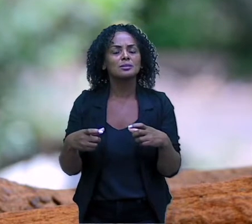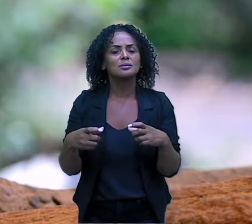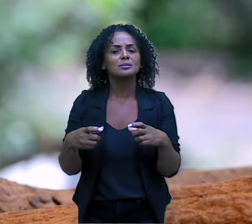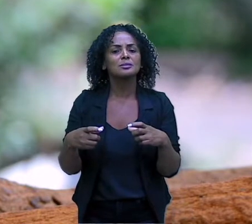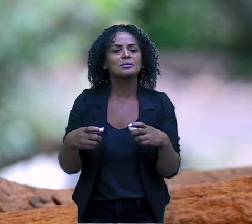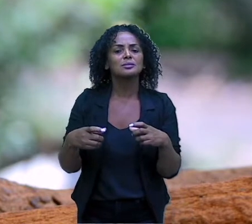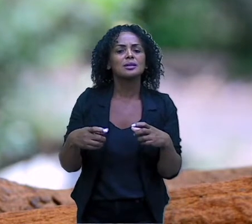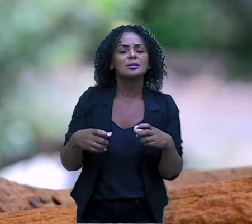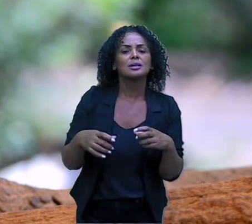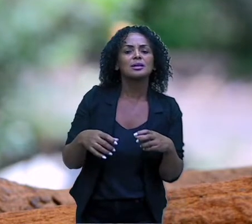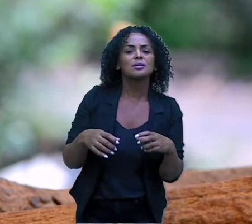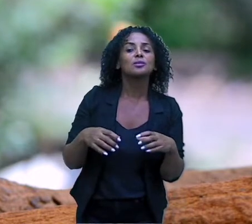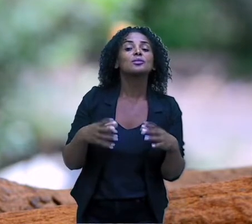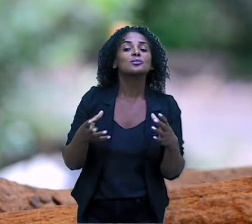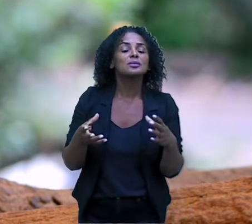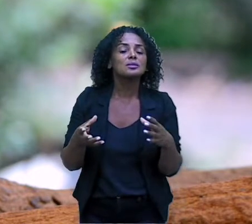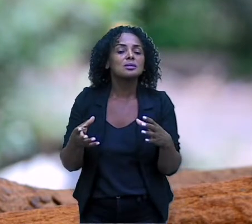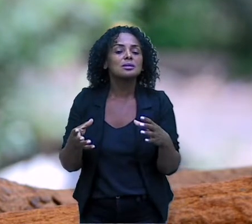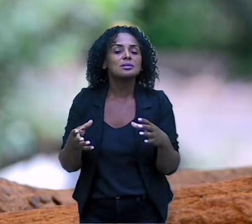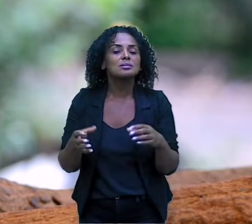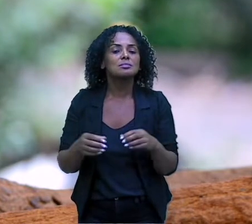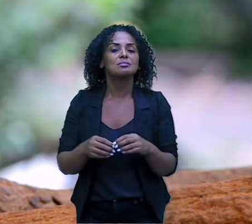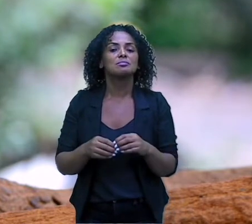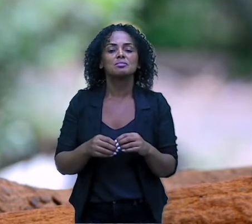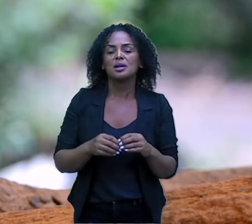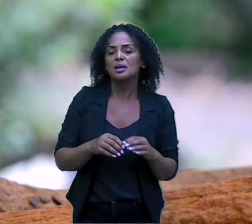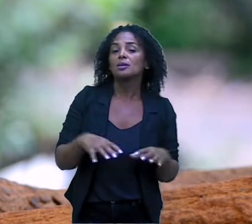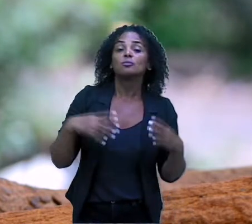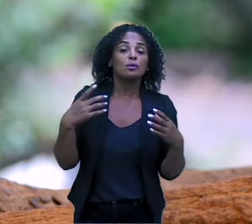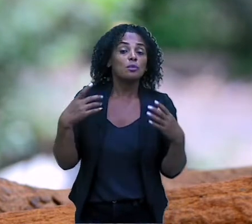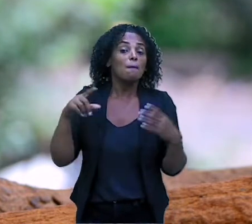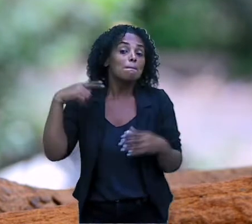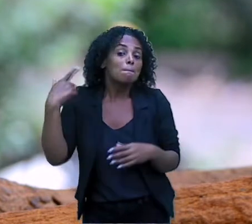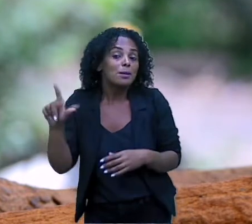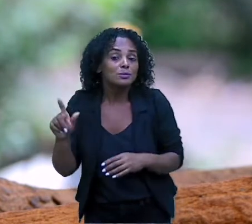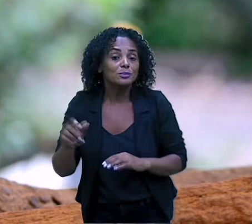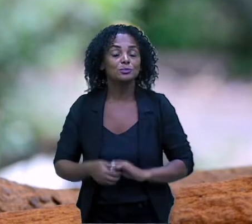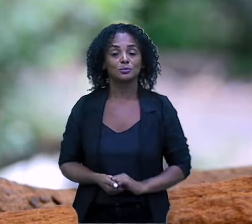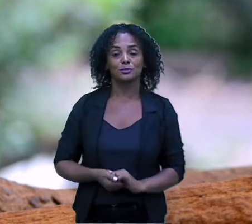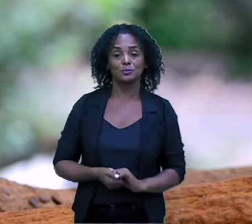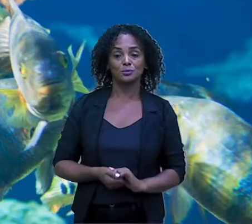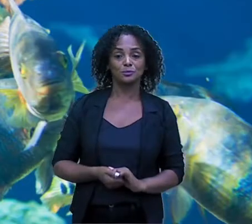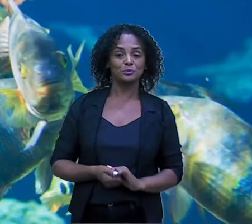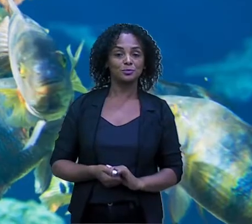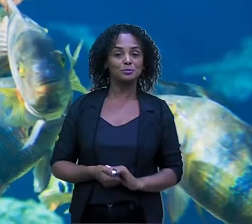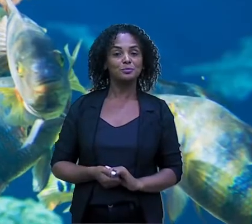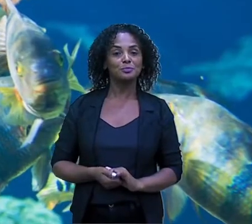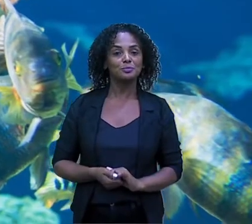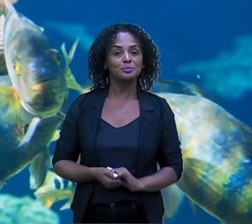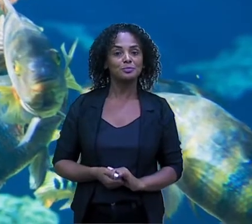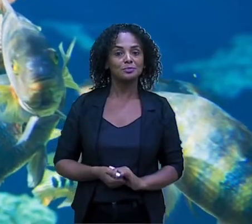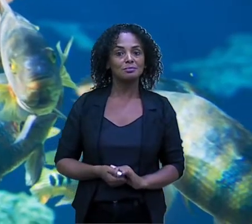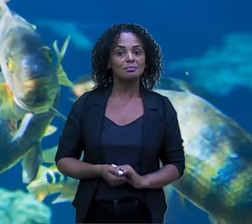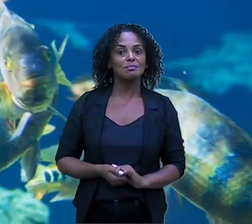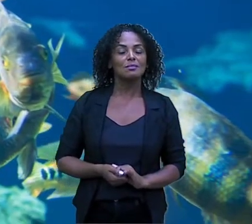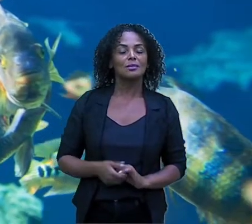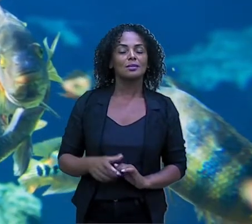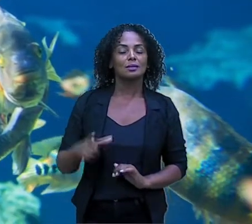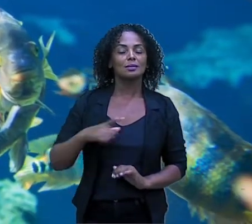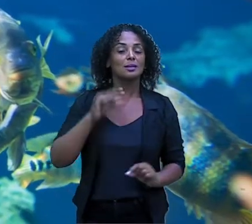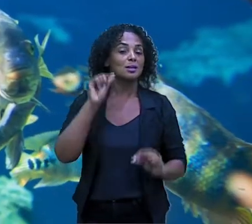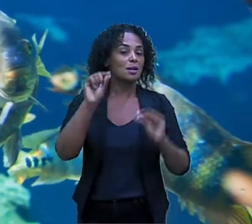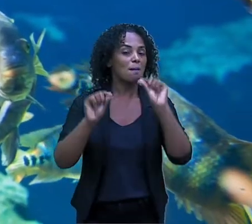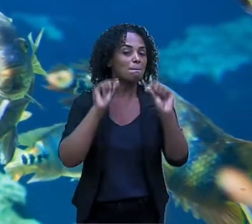Koala? Koala. Tree. Tree. Ok. Próximo. Continuando. Temos